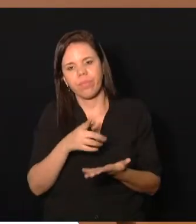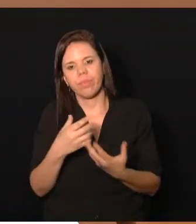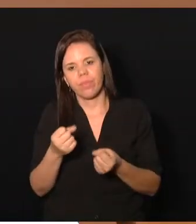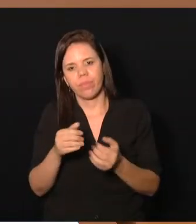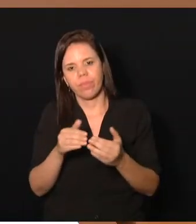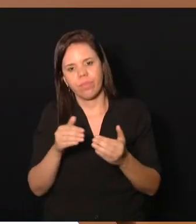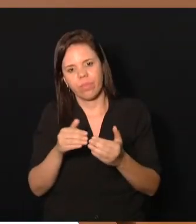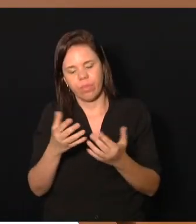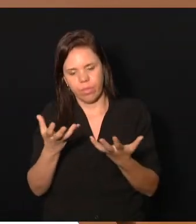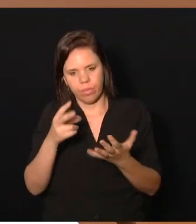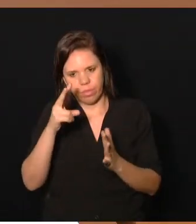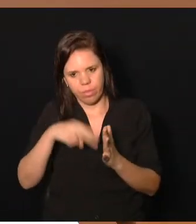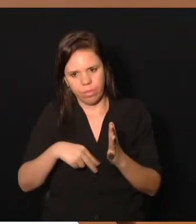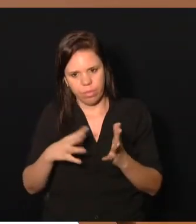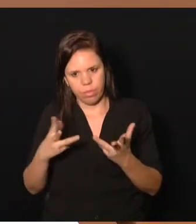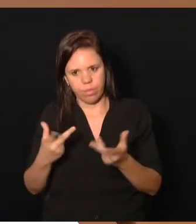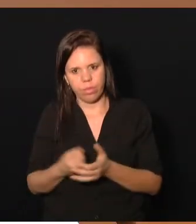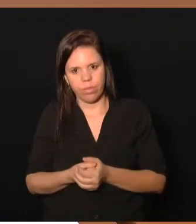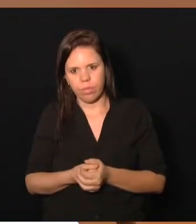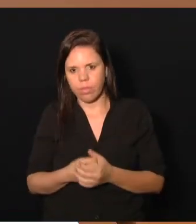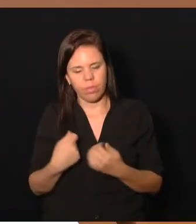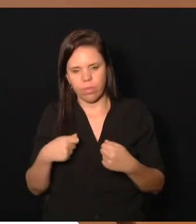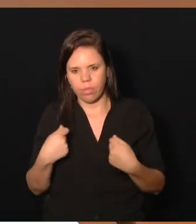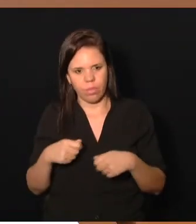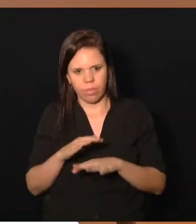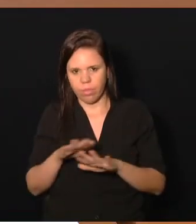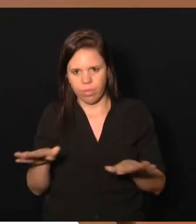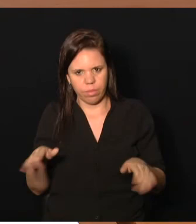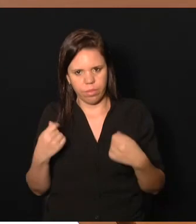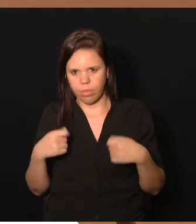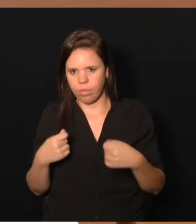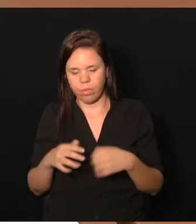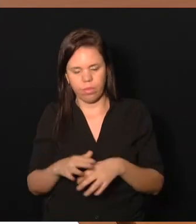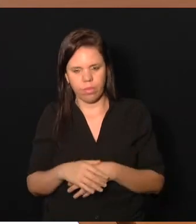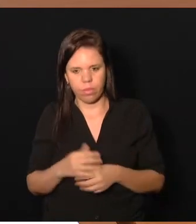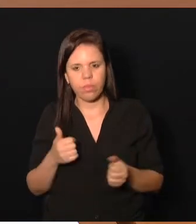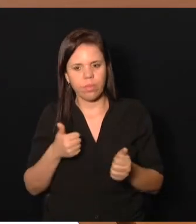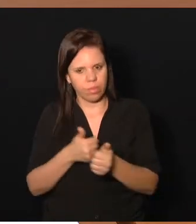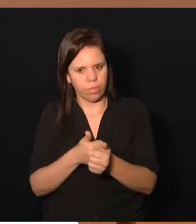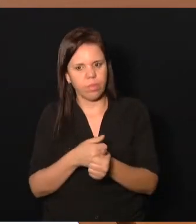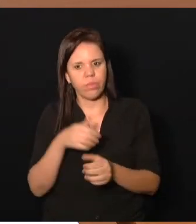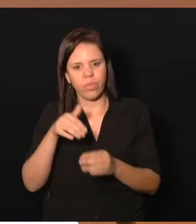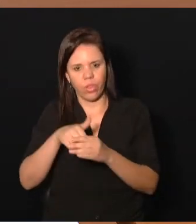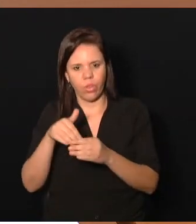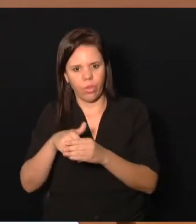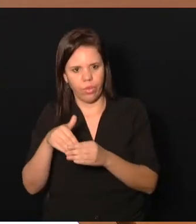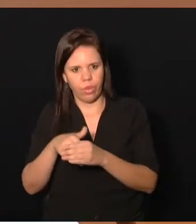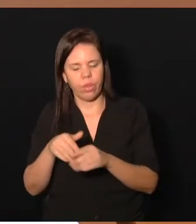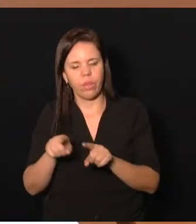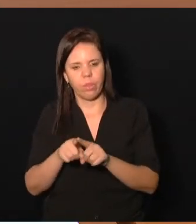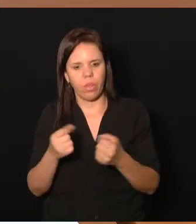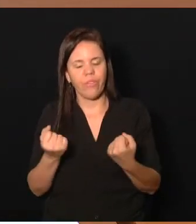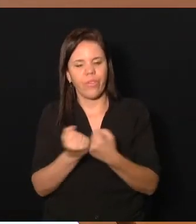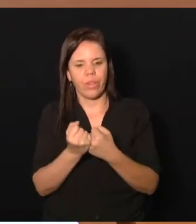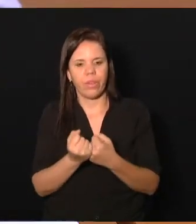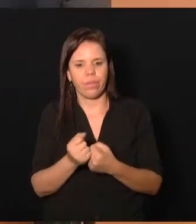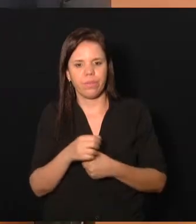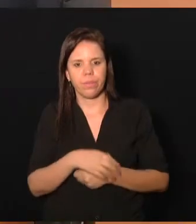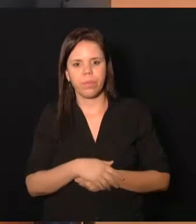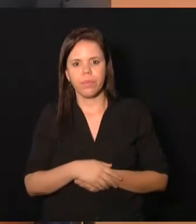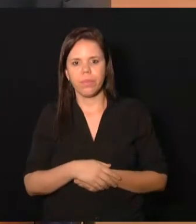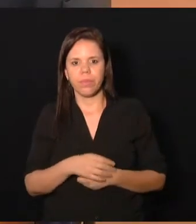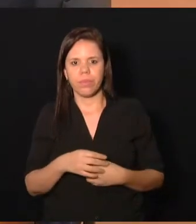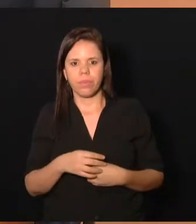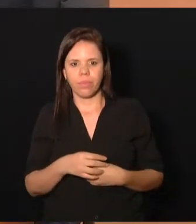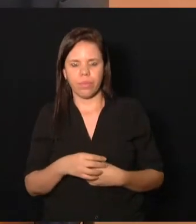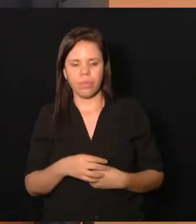Você quer que eu leia o relato? Então não é necessidade. Não. Eu acompanho o voto do relator e também voto favorável. Ótimo. O